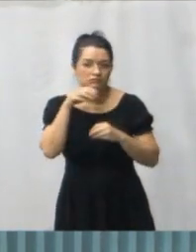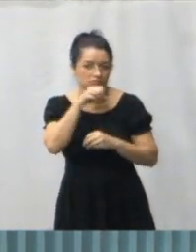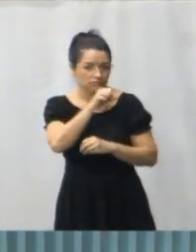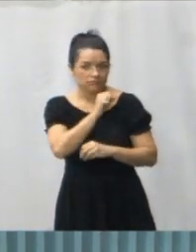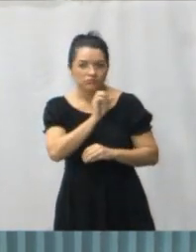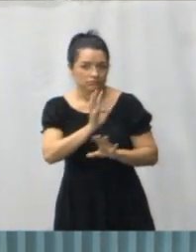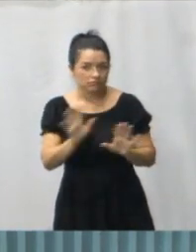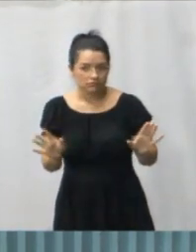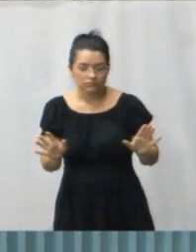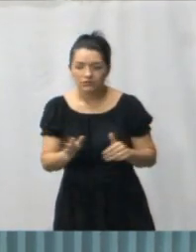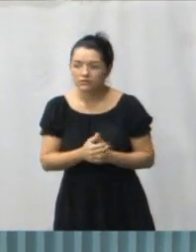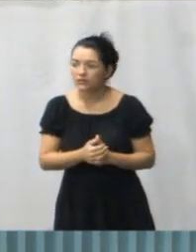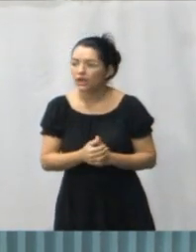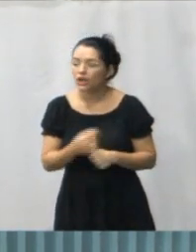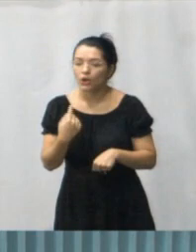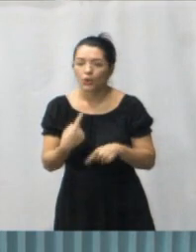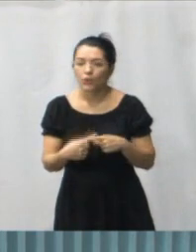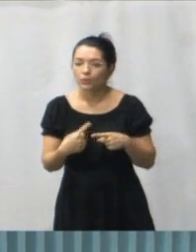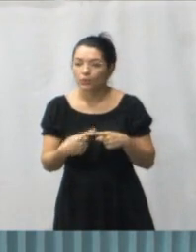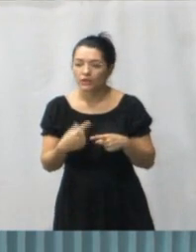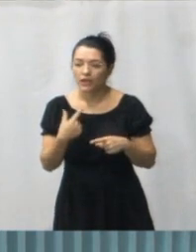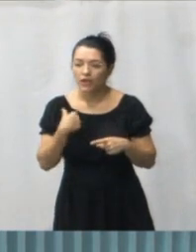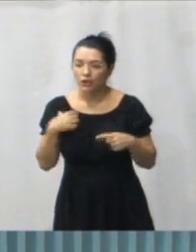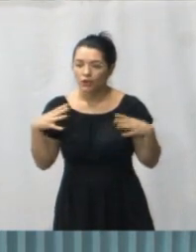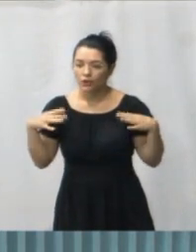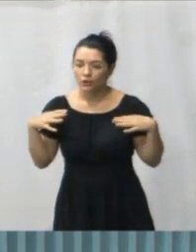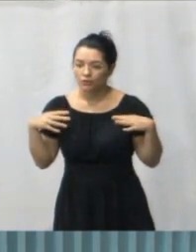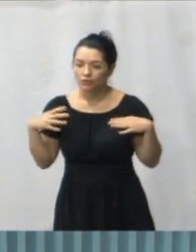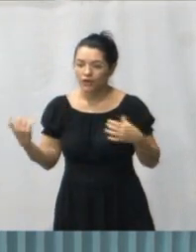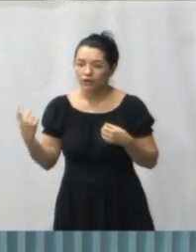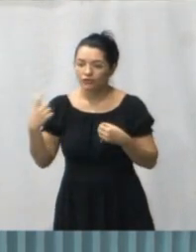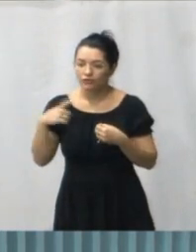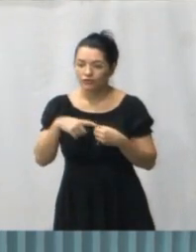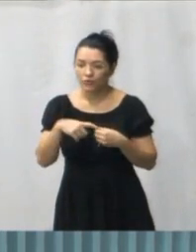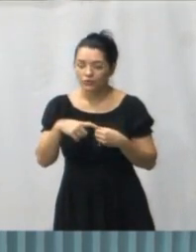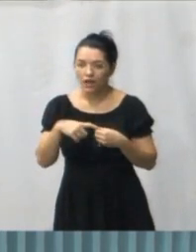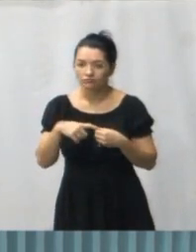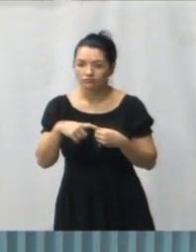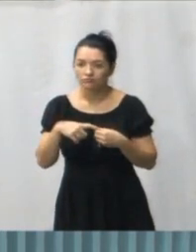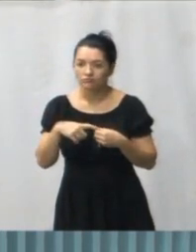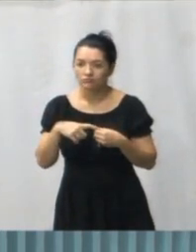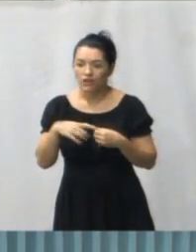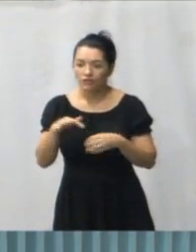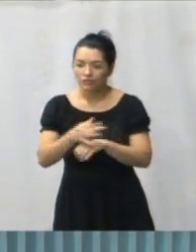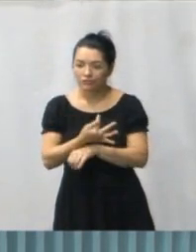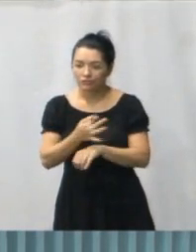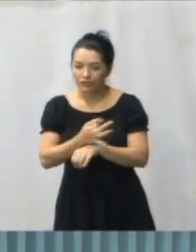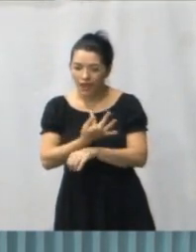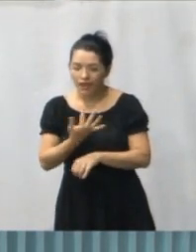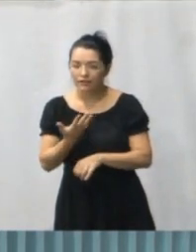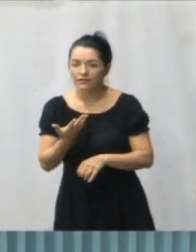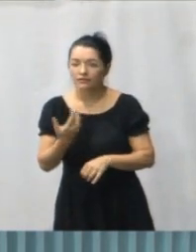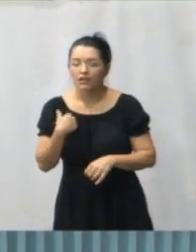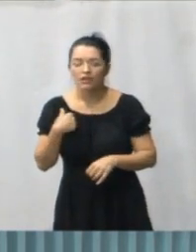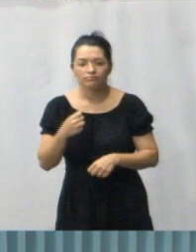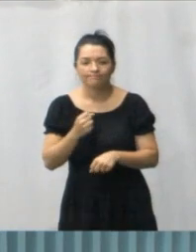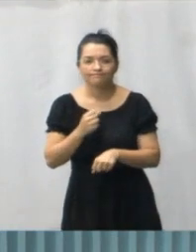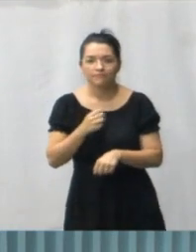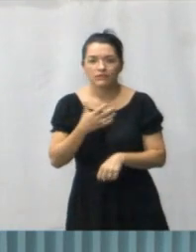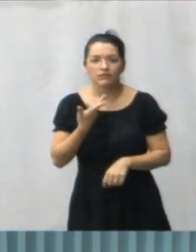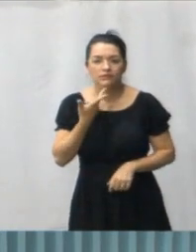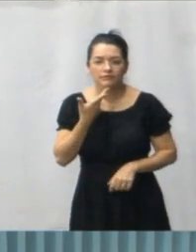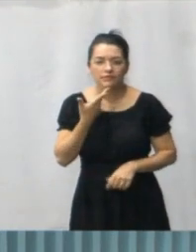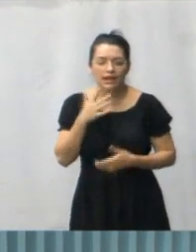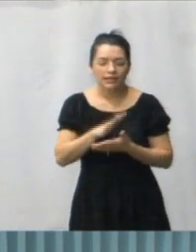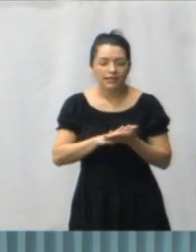até porque eu estou voltando de férias, estou um pouco enferrujado em um momento que eu fiz muita reflexão. Esse momento de reflexão, eu fiz reflexão